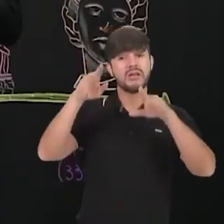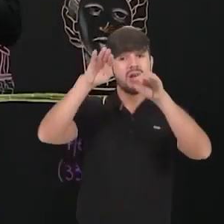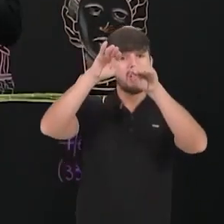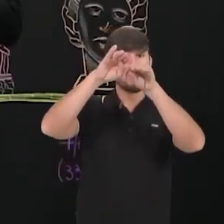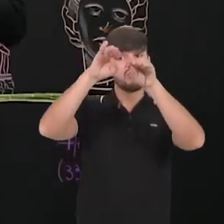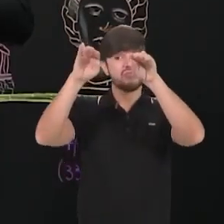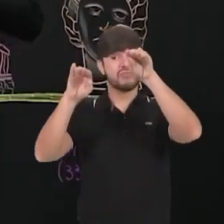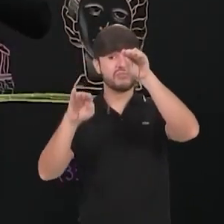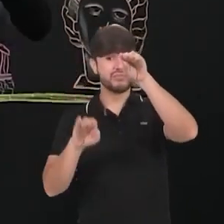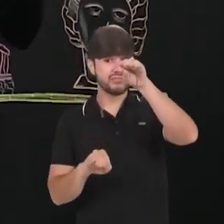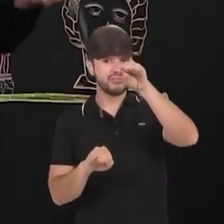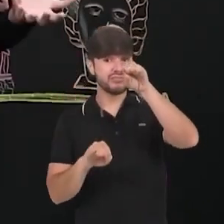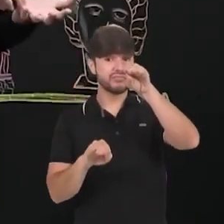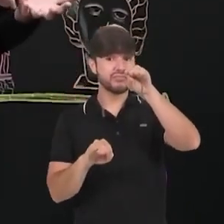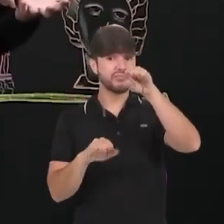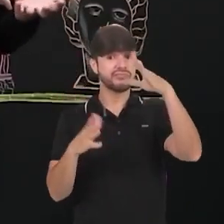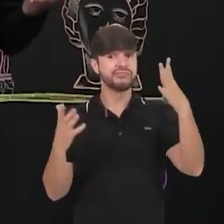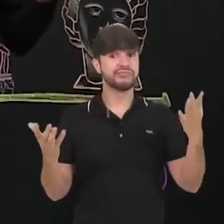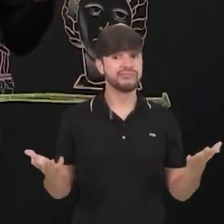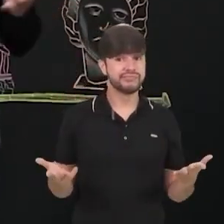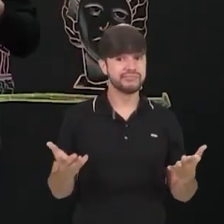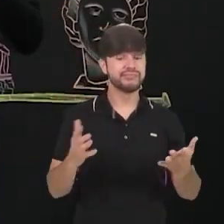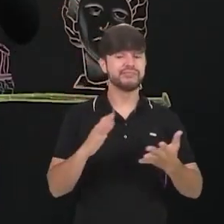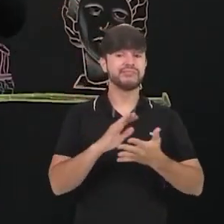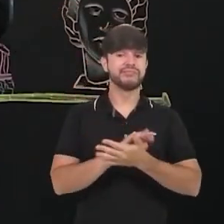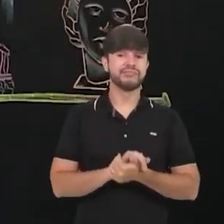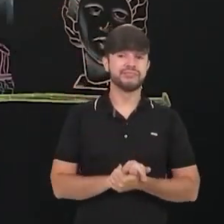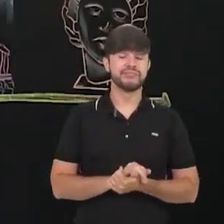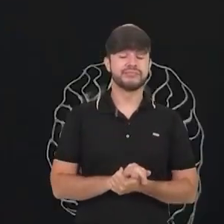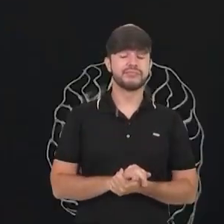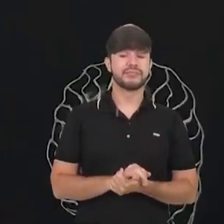a cidadania no papel e como ela é